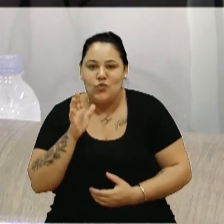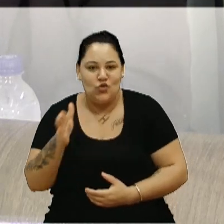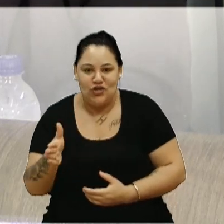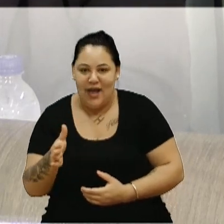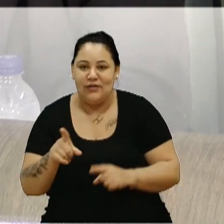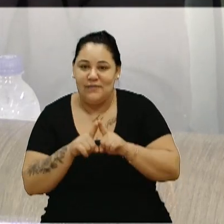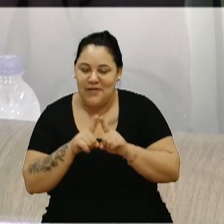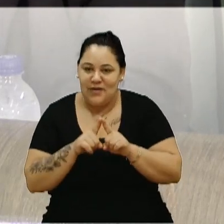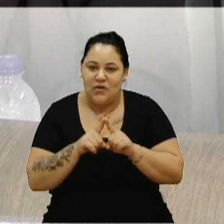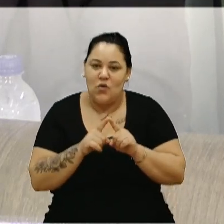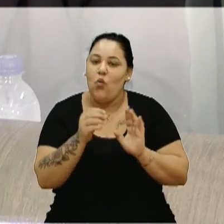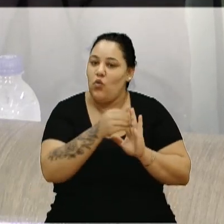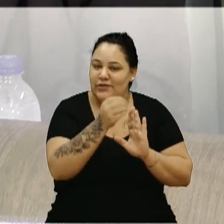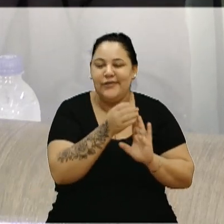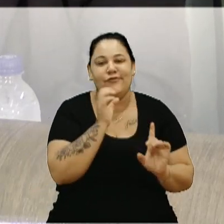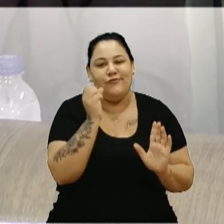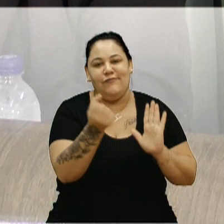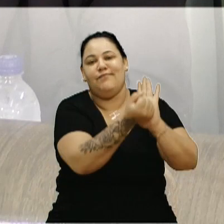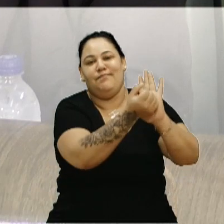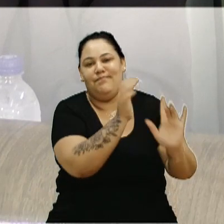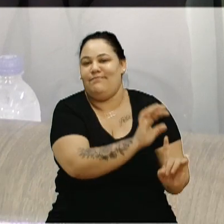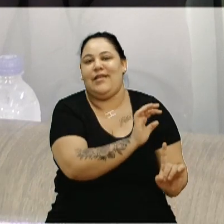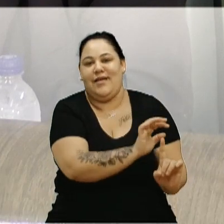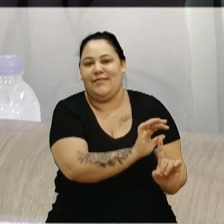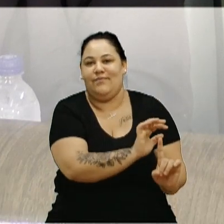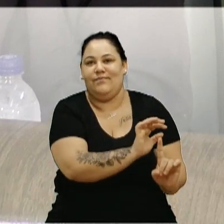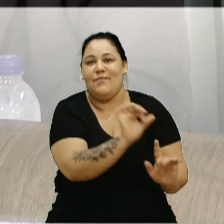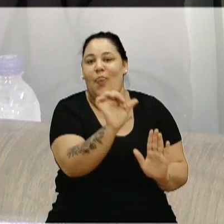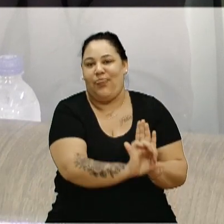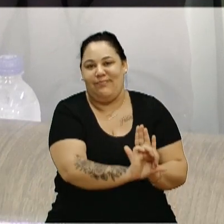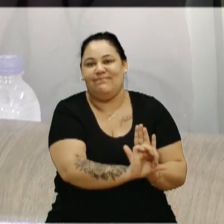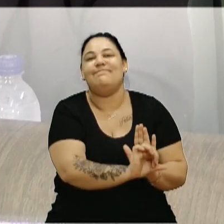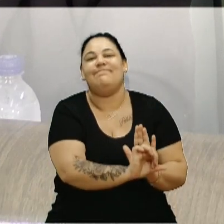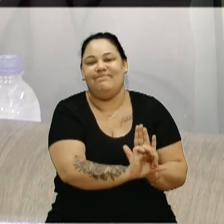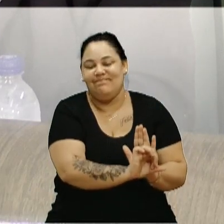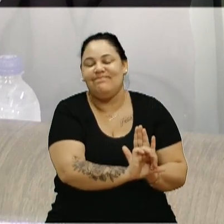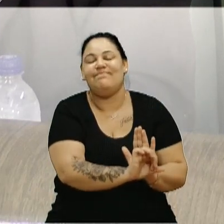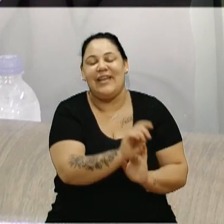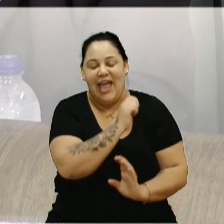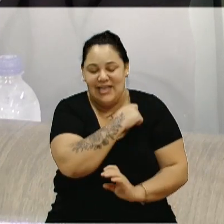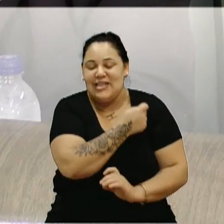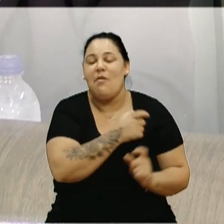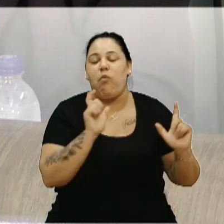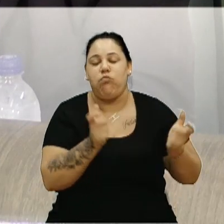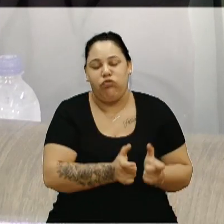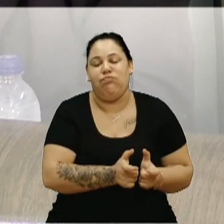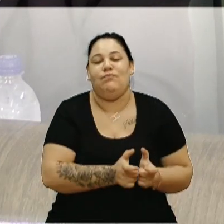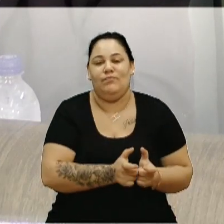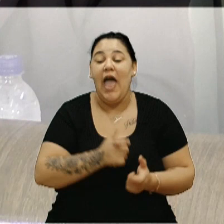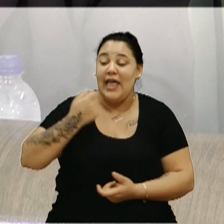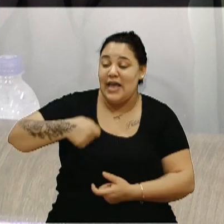o orçamento vai ser afetado. E para menos, a receita com certeza vai ser menor. E a necessidade